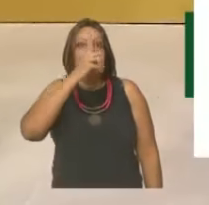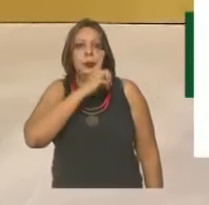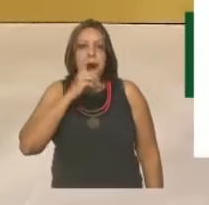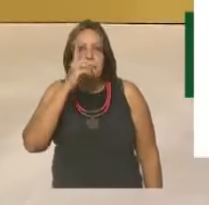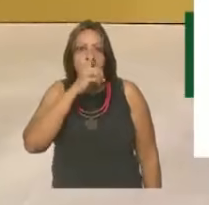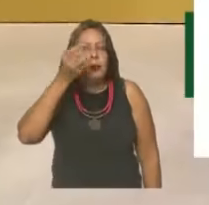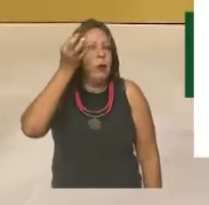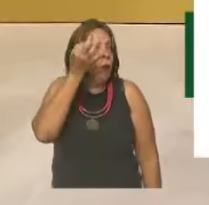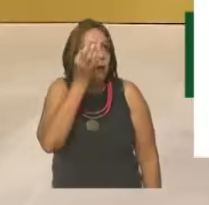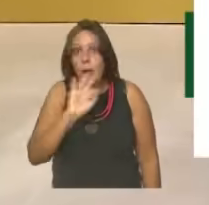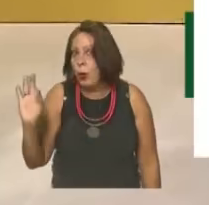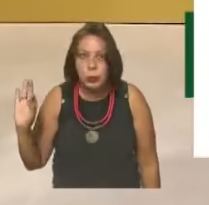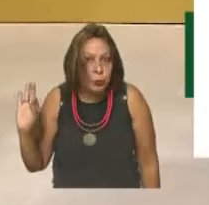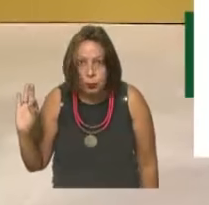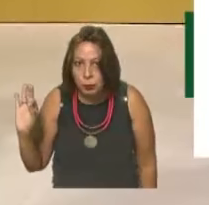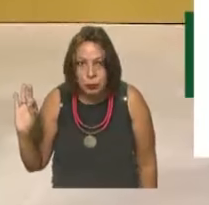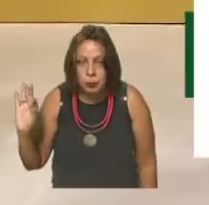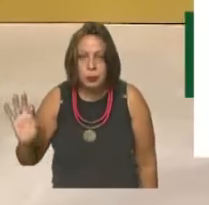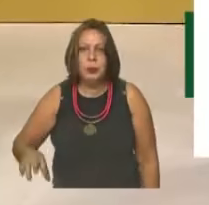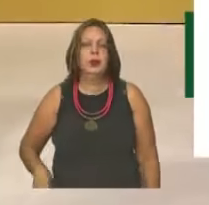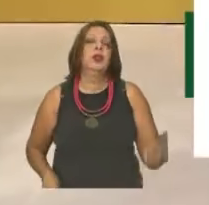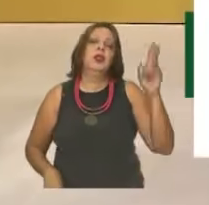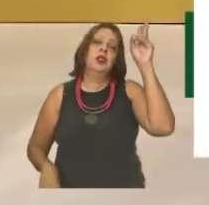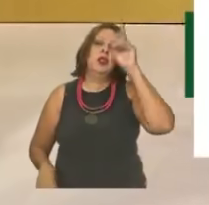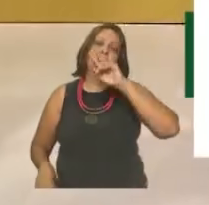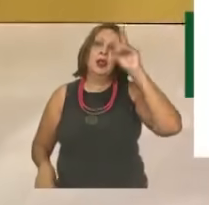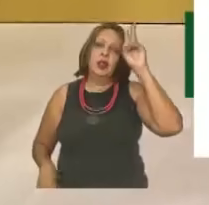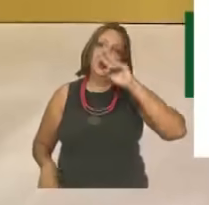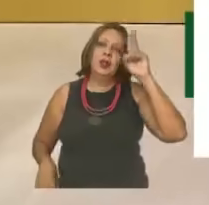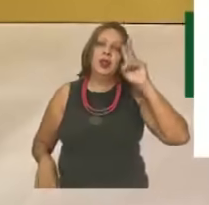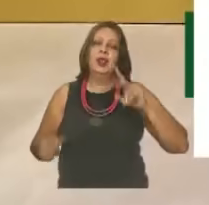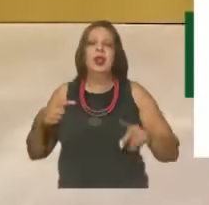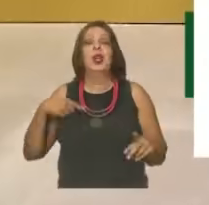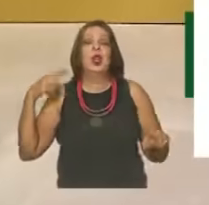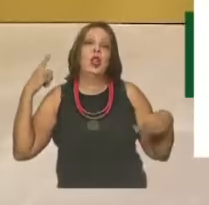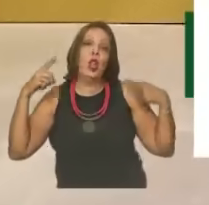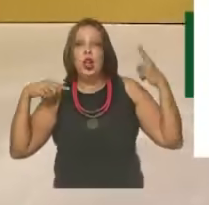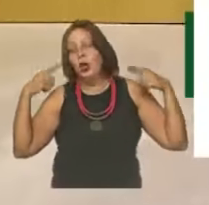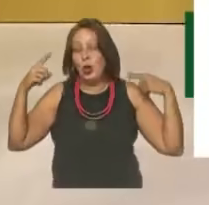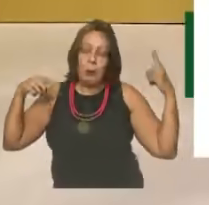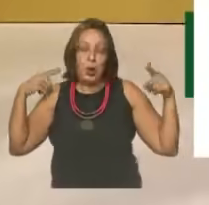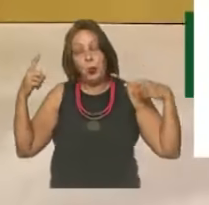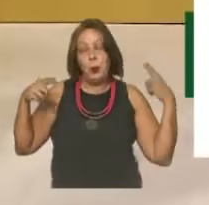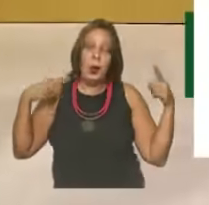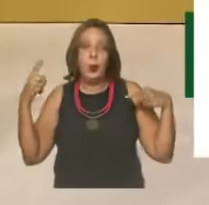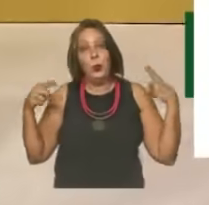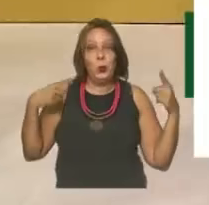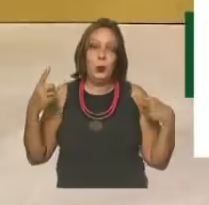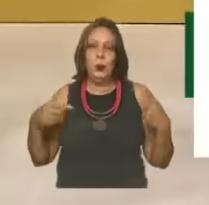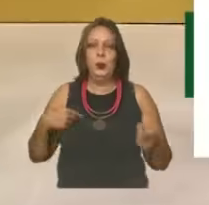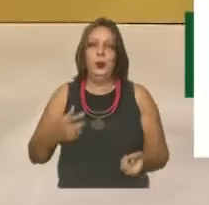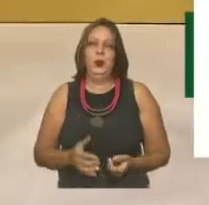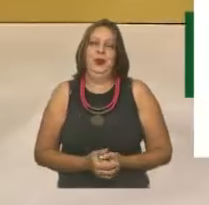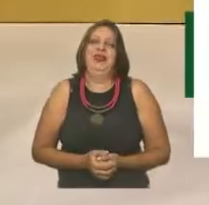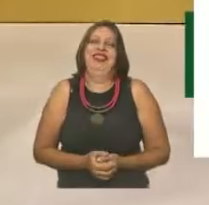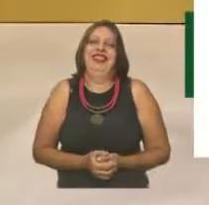ótimo! Lembrei daquele personagem do humor. Tô louco, tô maluco. Menino, vou te contar, todo mundo vai ficar. A gente vai ficar doido domingo